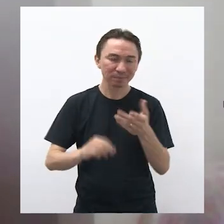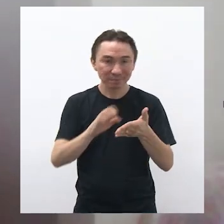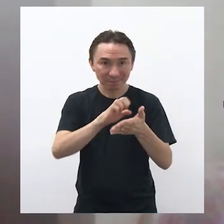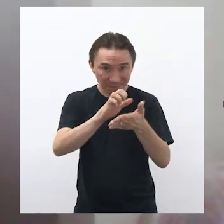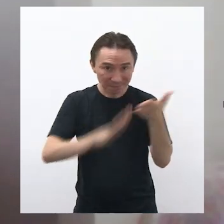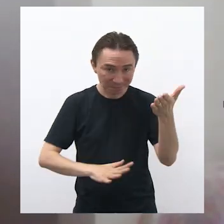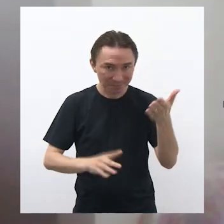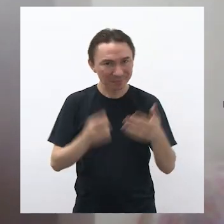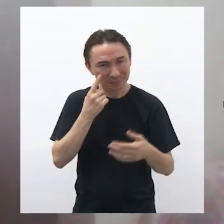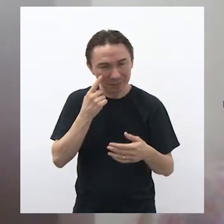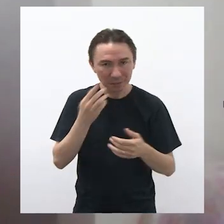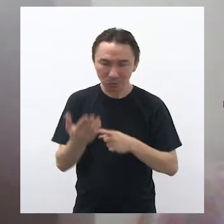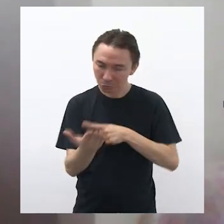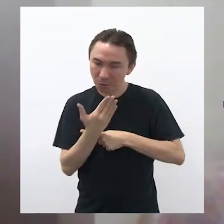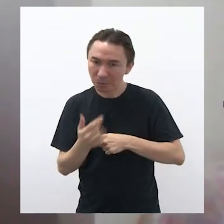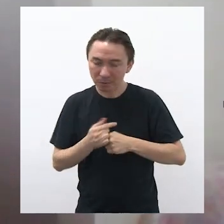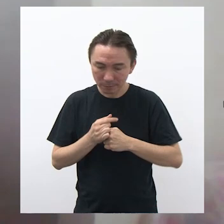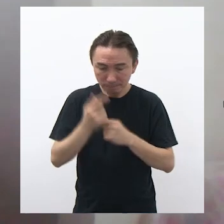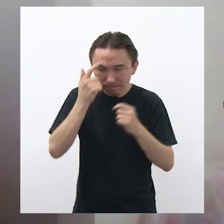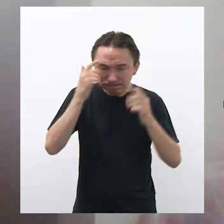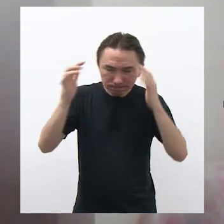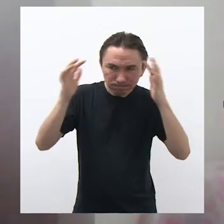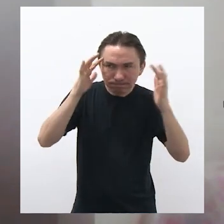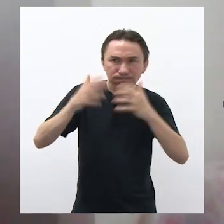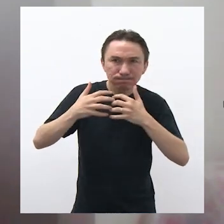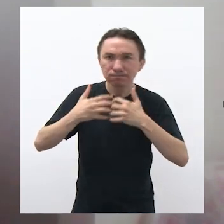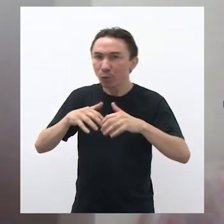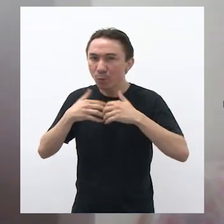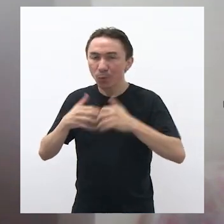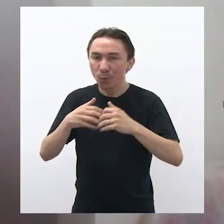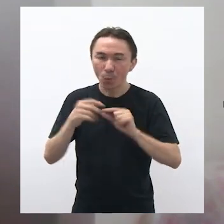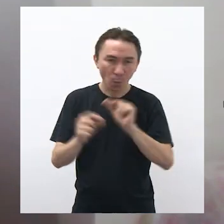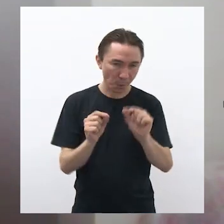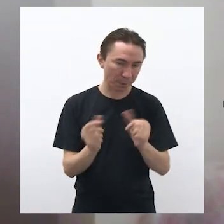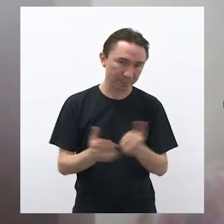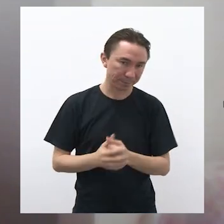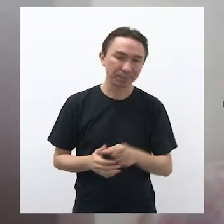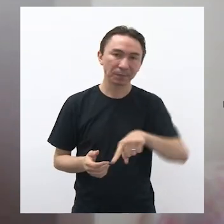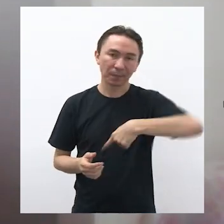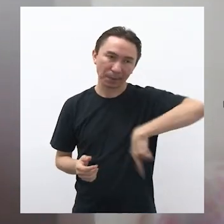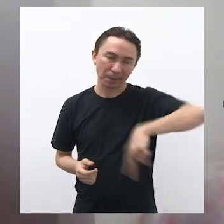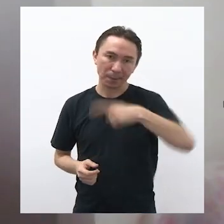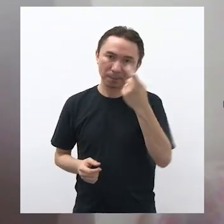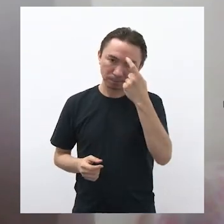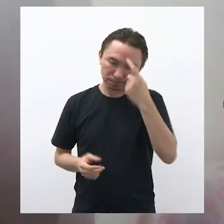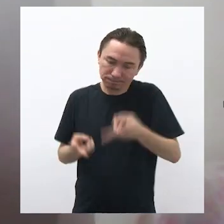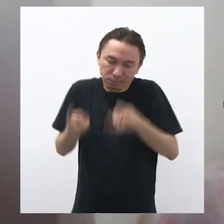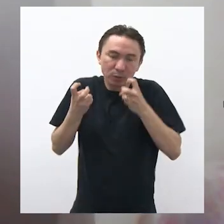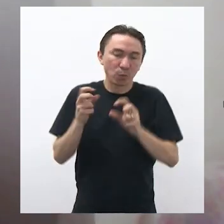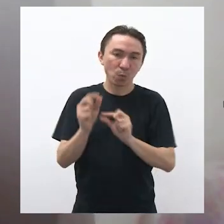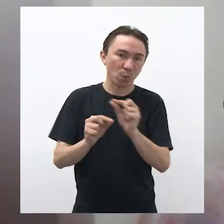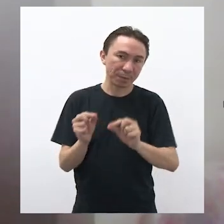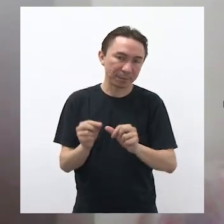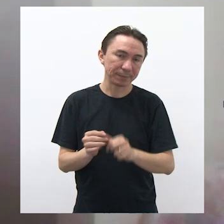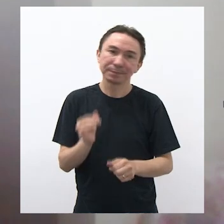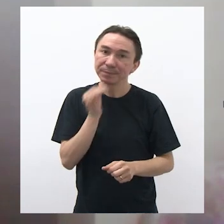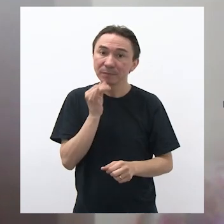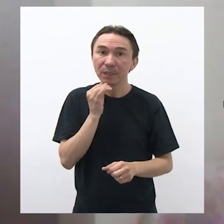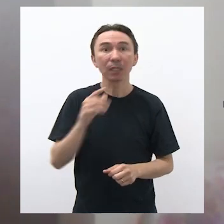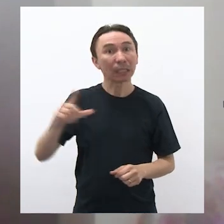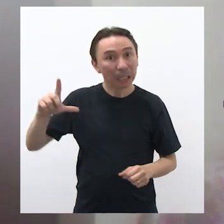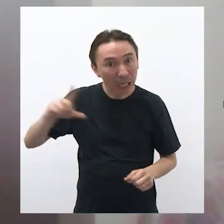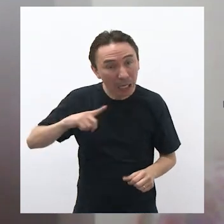isso que vocês trouxeram aqui. Que a gente comece a perceber, então tá, se houveram essas mudanças, se aconteceram essas